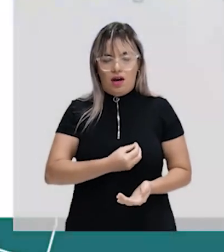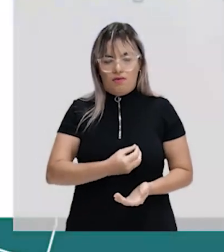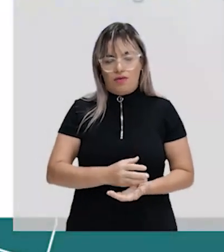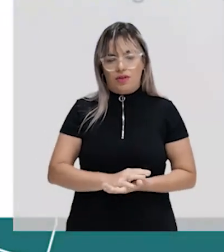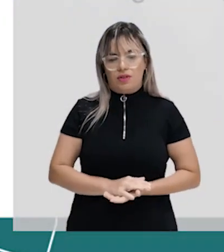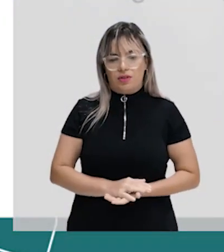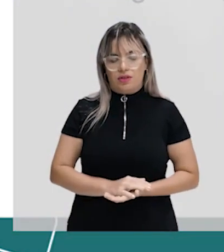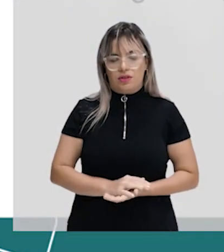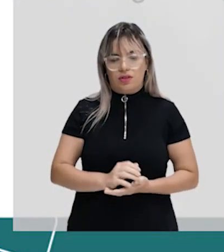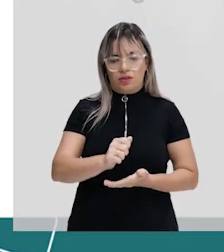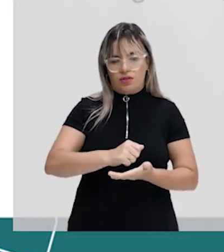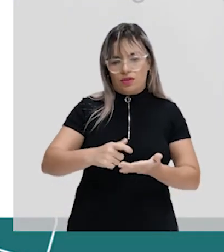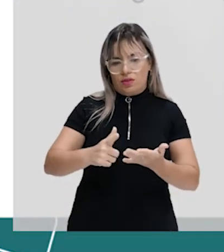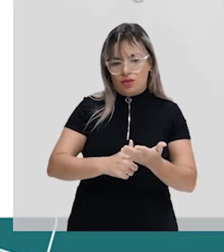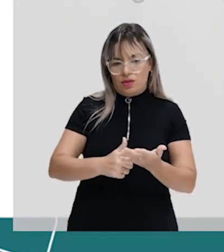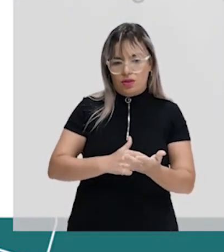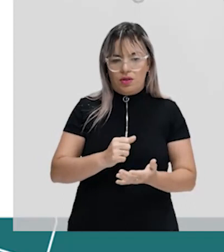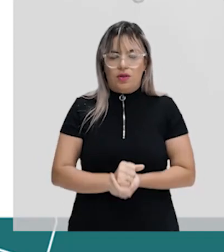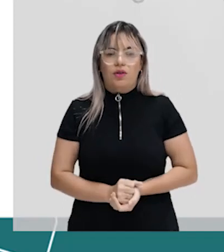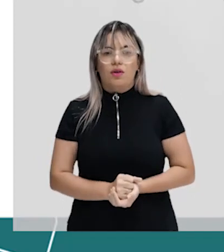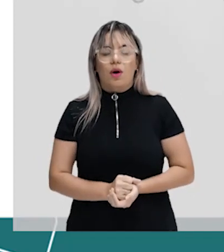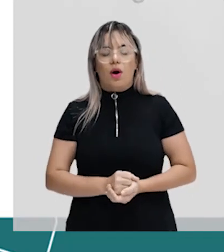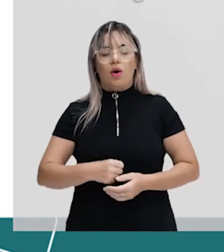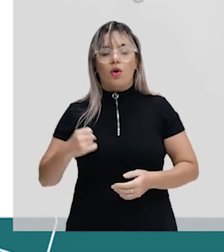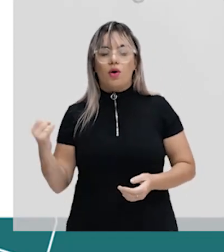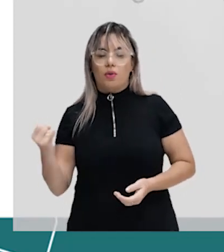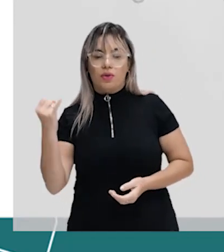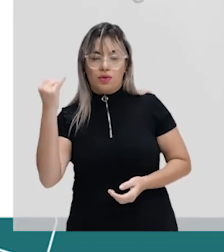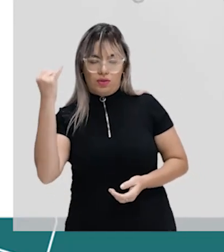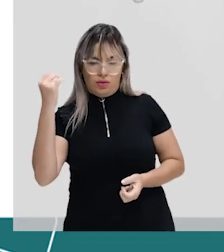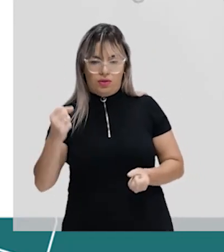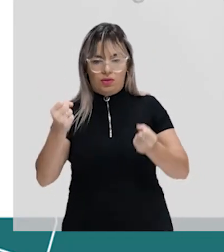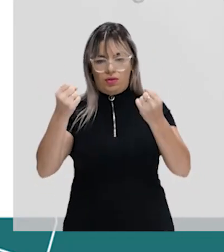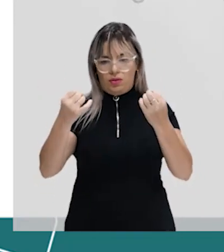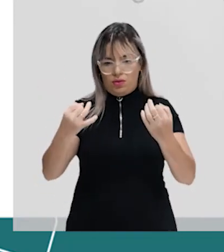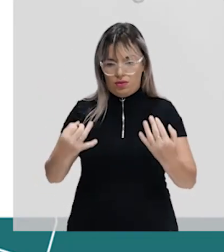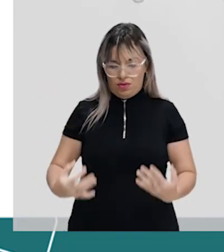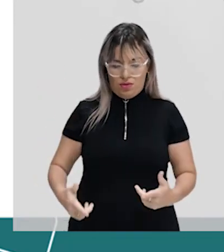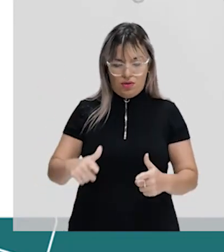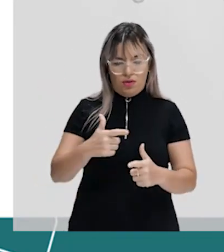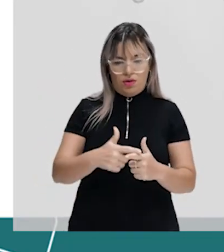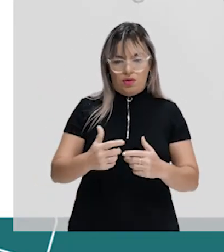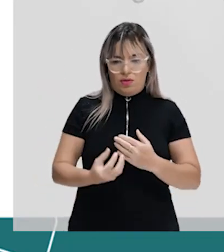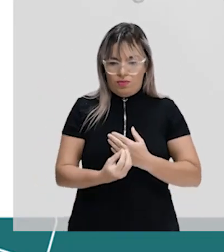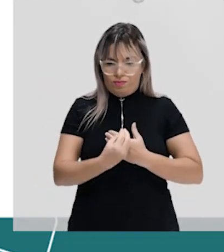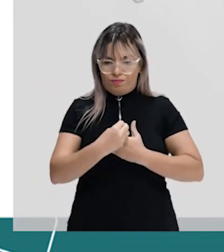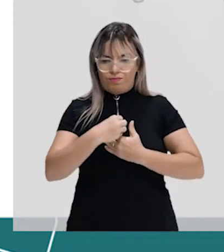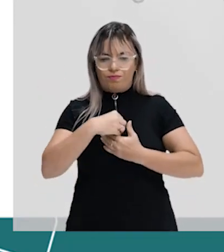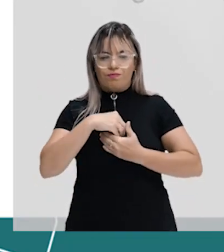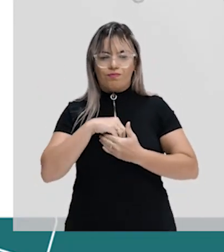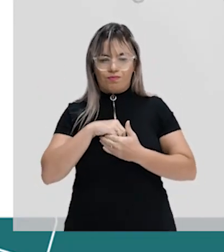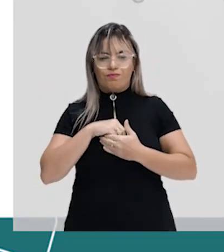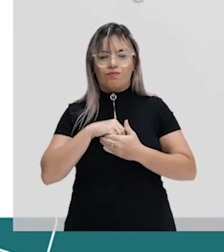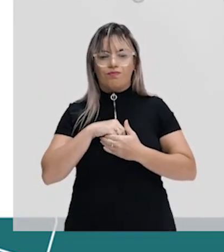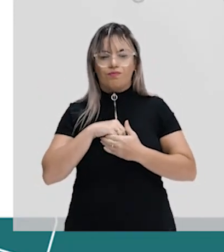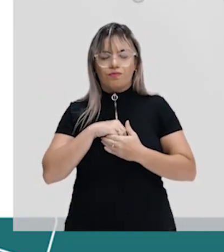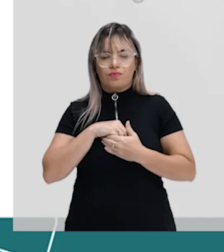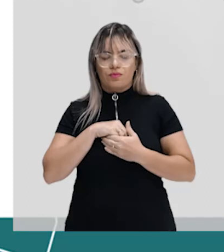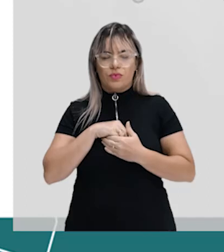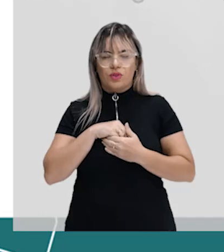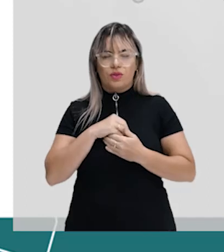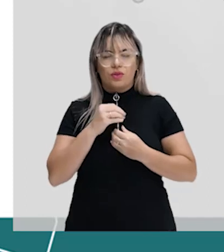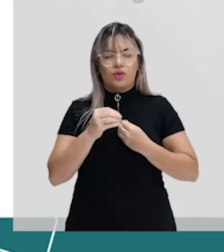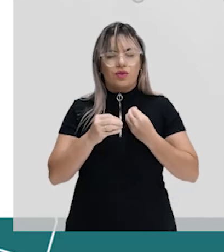pós-modernismo. O importante era falar sobre os problemas internos do ser humano e também sobre a metafísica da vida.